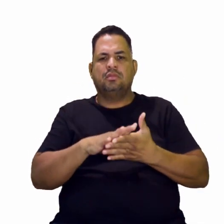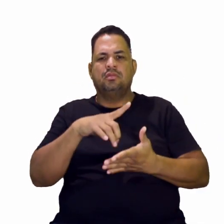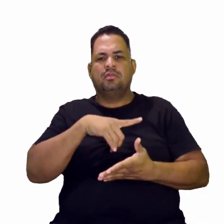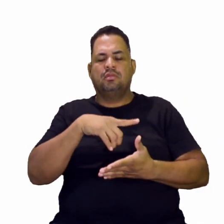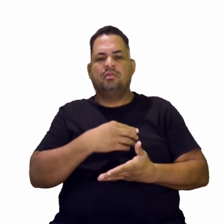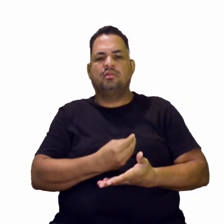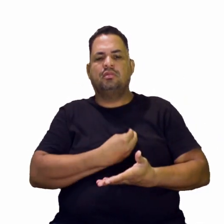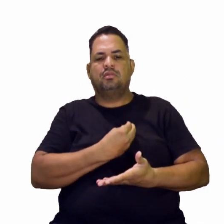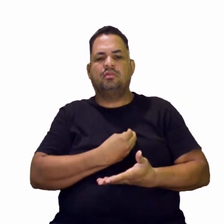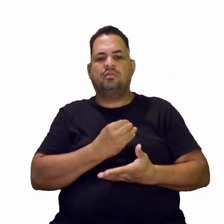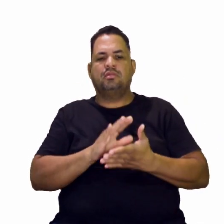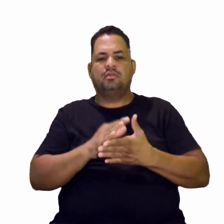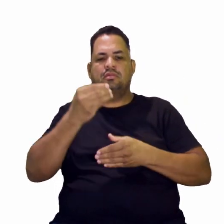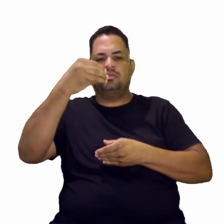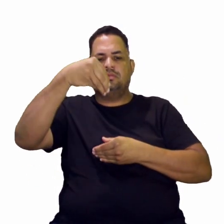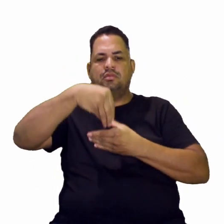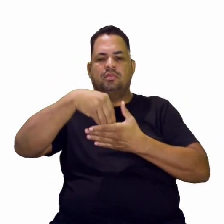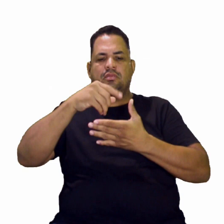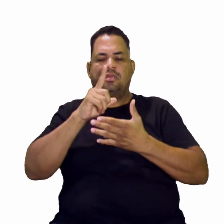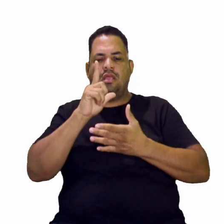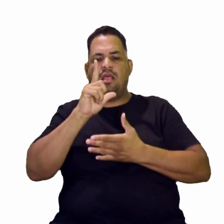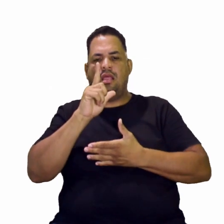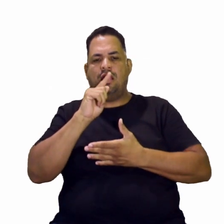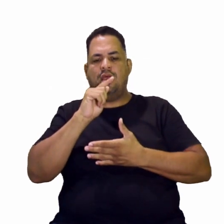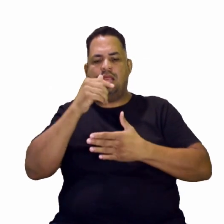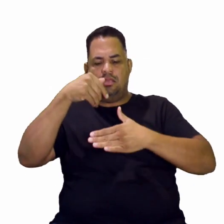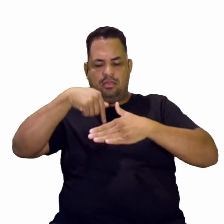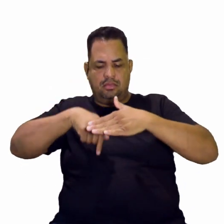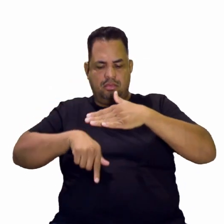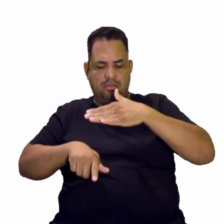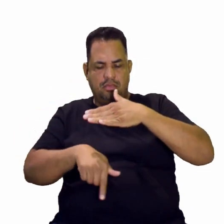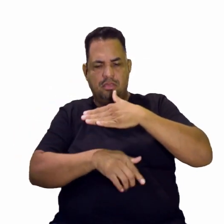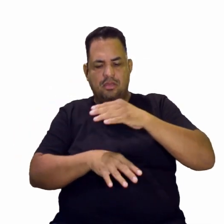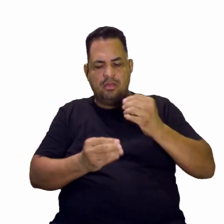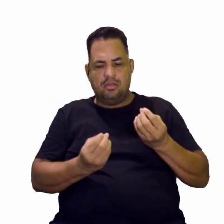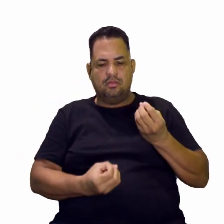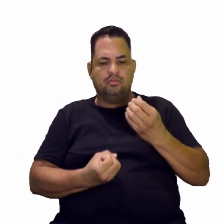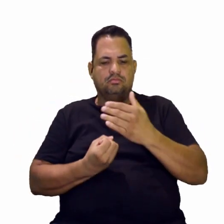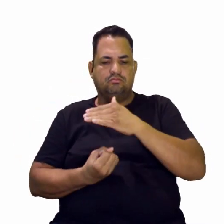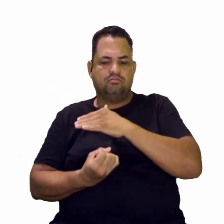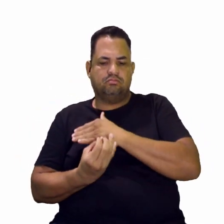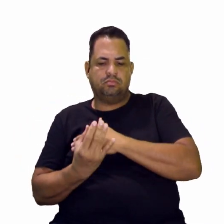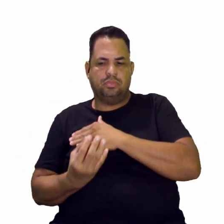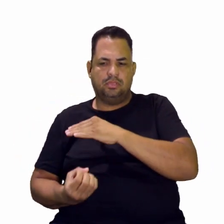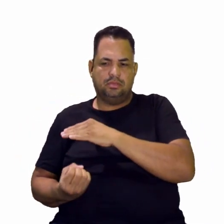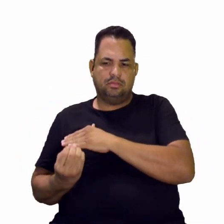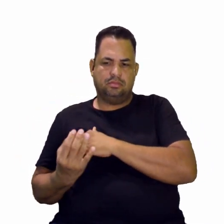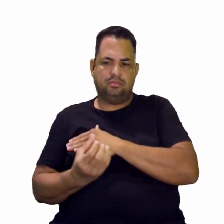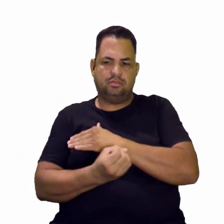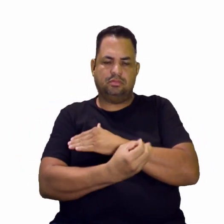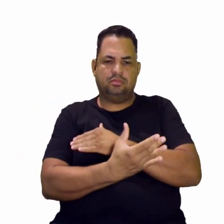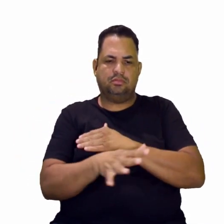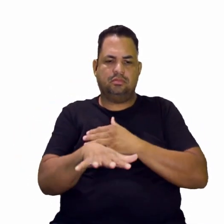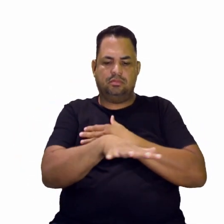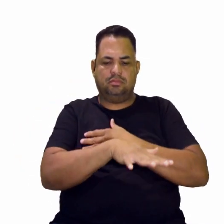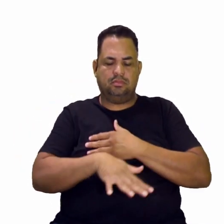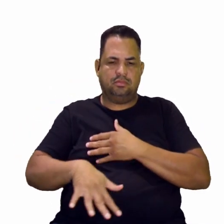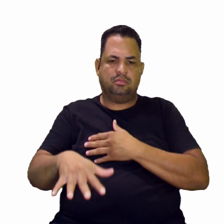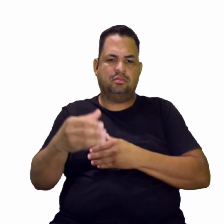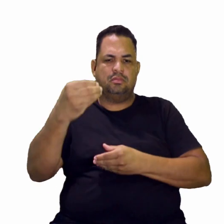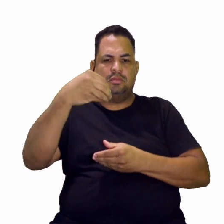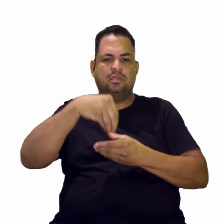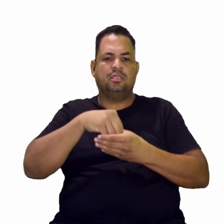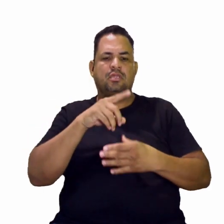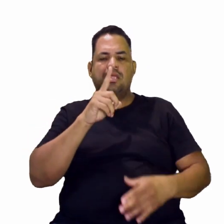há a vida aquática, a qual consiste na presença de plantas aquáticas e animais aquáticos, né? Então, dentro